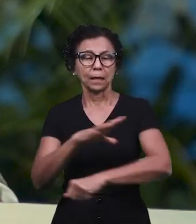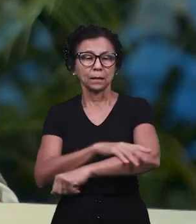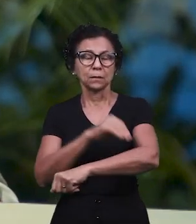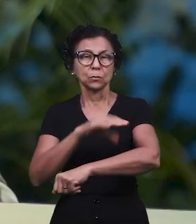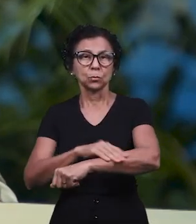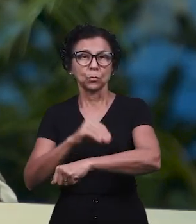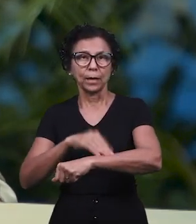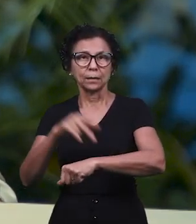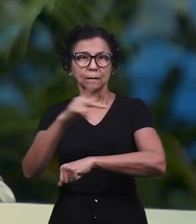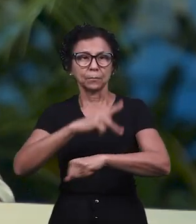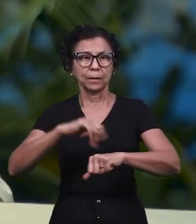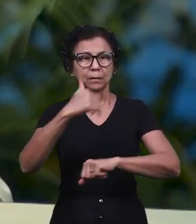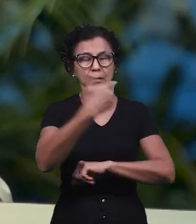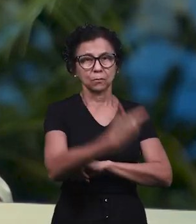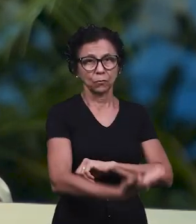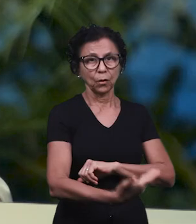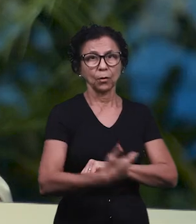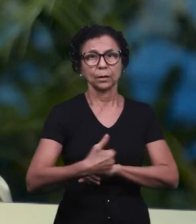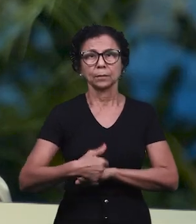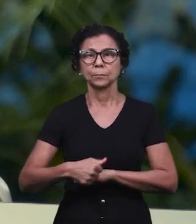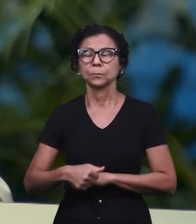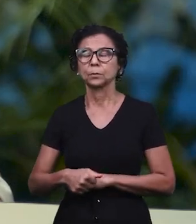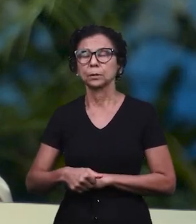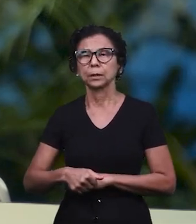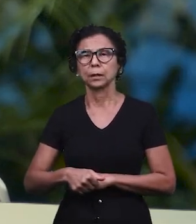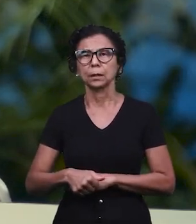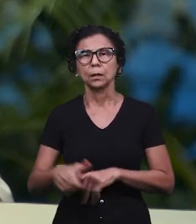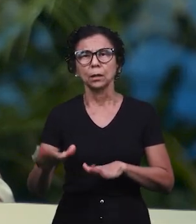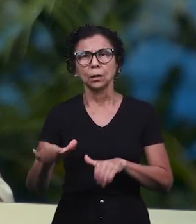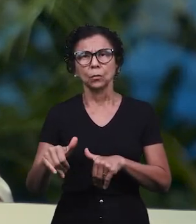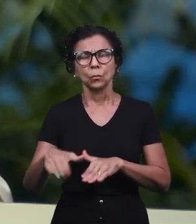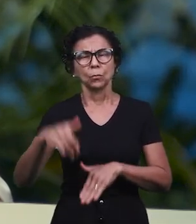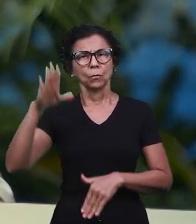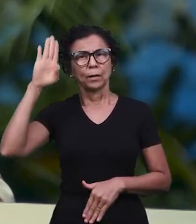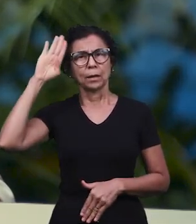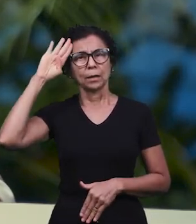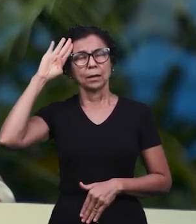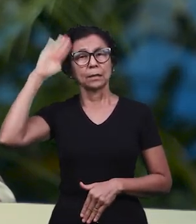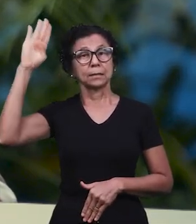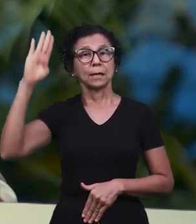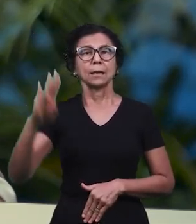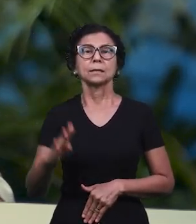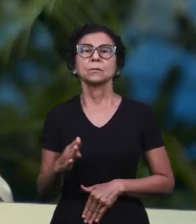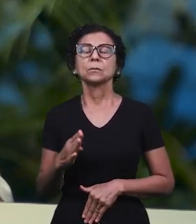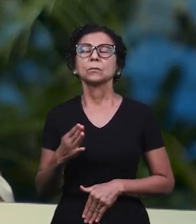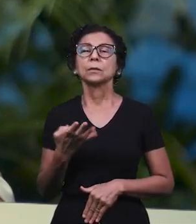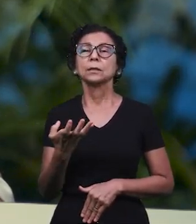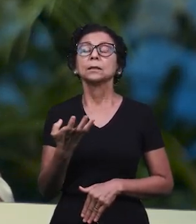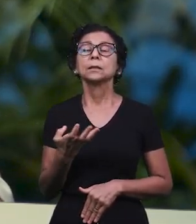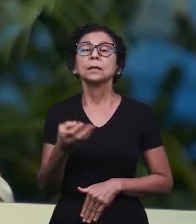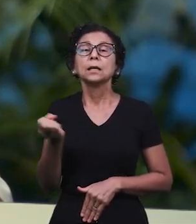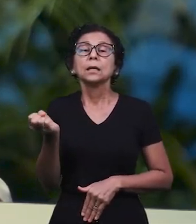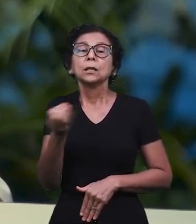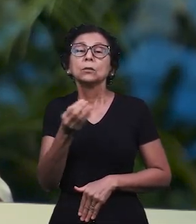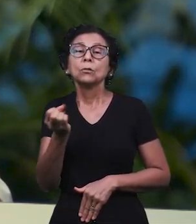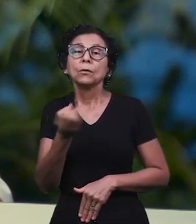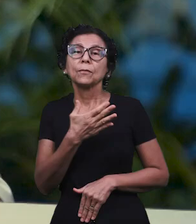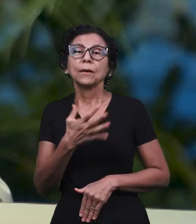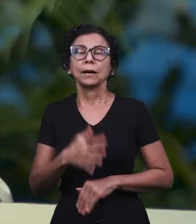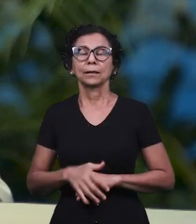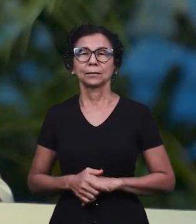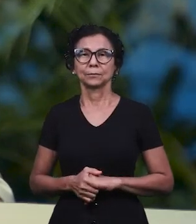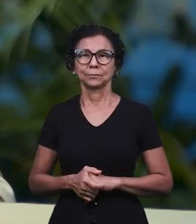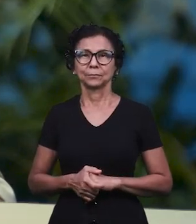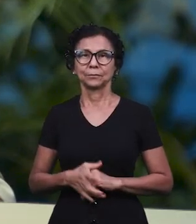Exército, ele queria, e ele quer até hoje, e nós estamos nesse processo, que é implementar a inovação dentro das Forças Armadas,